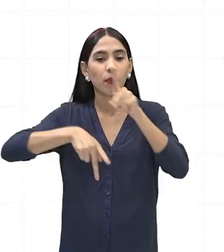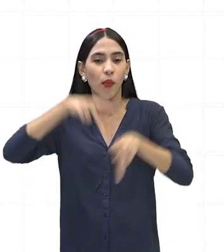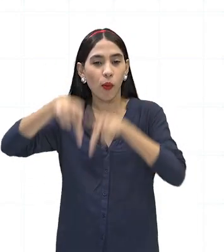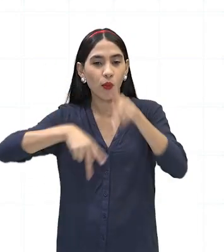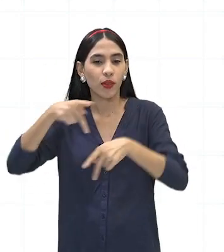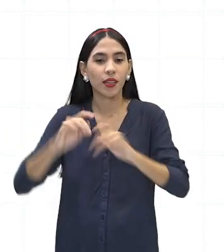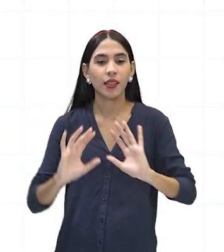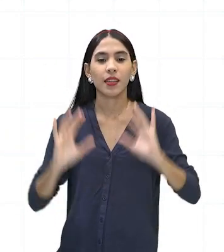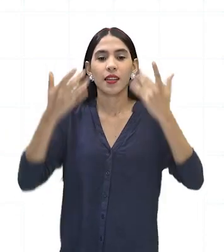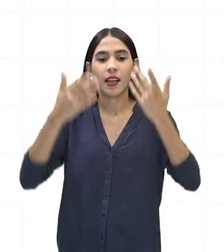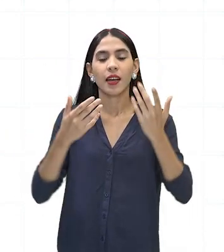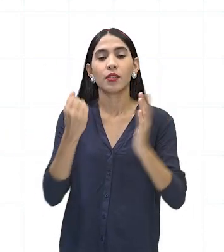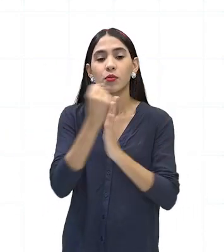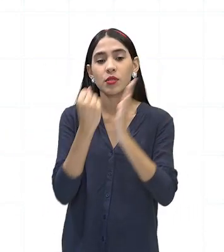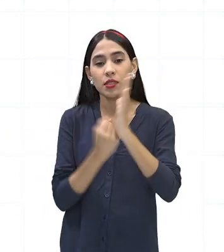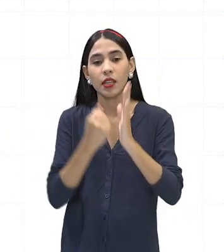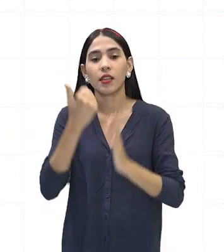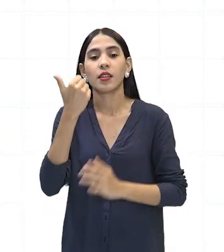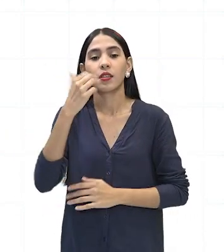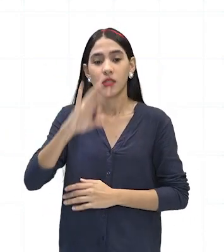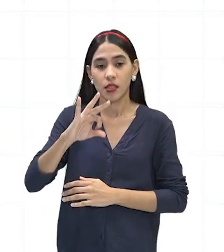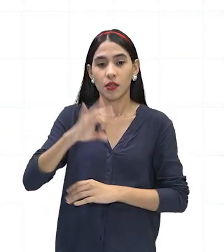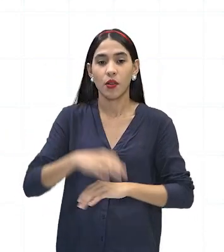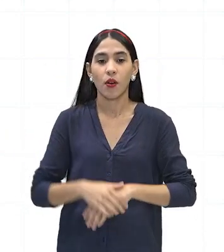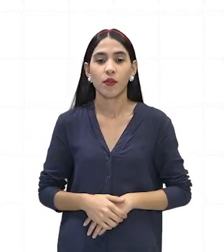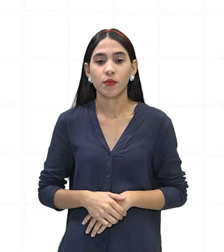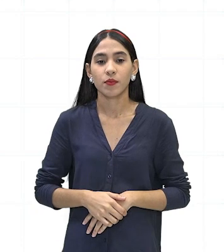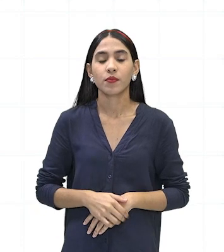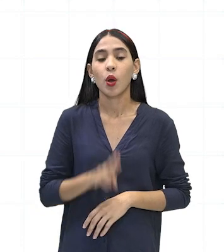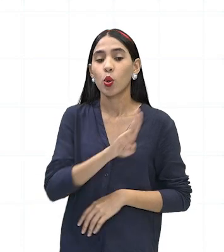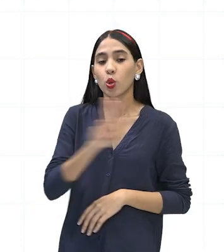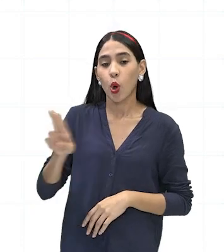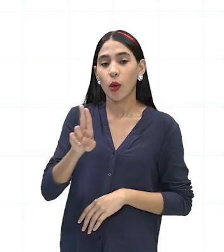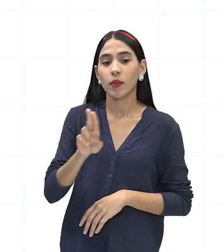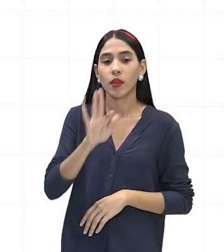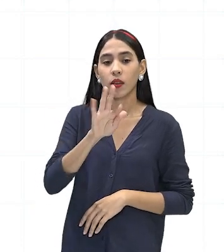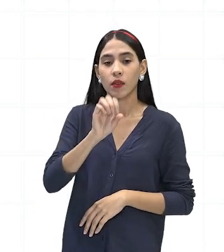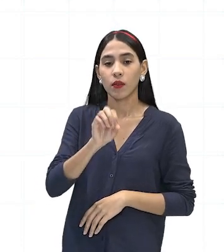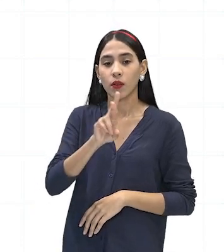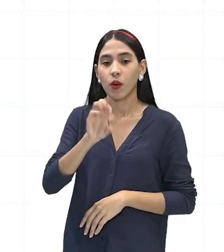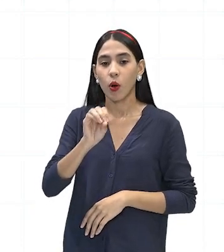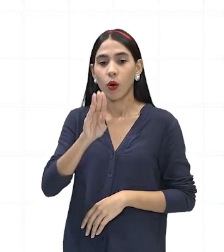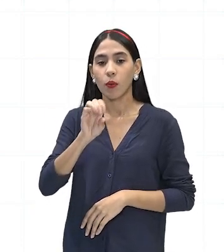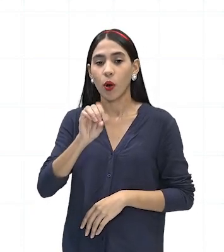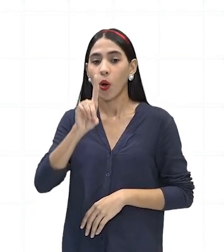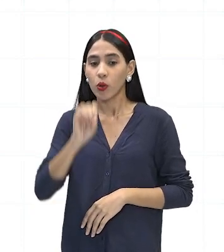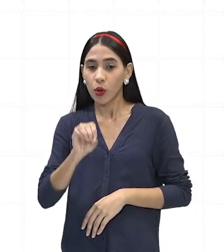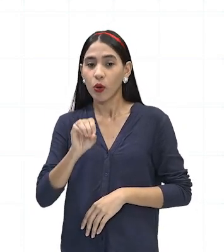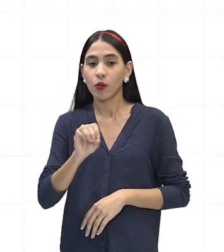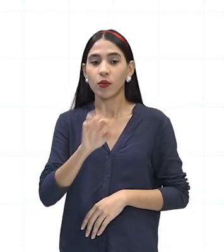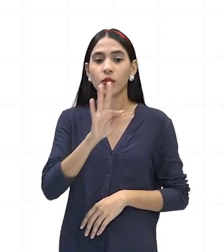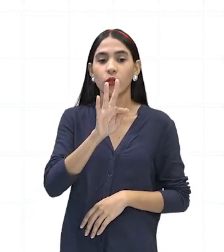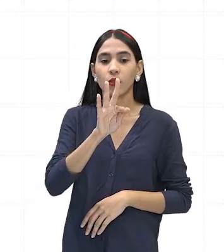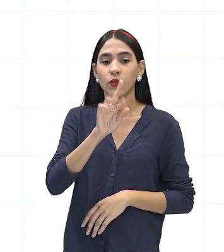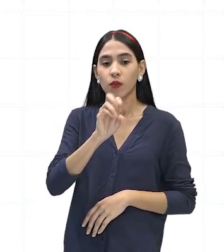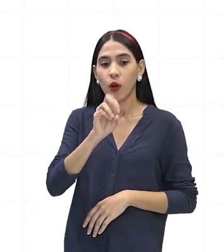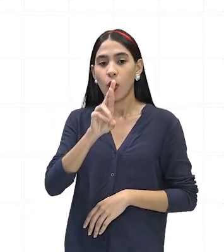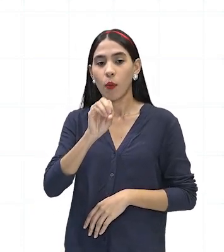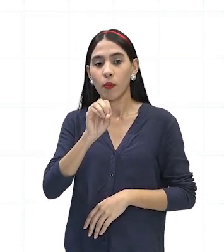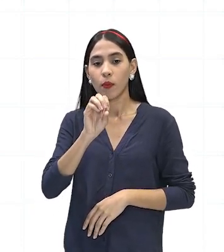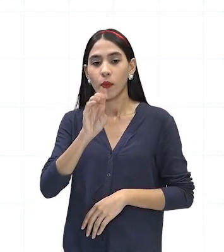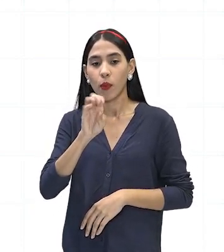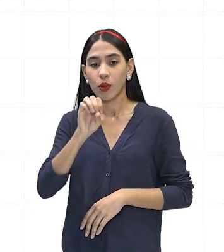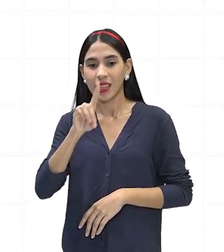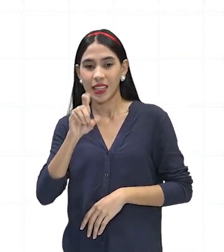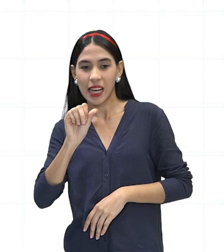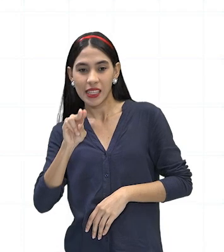eram realizados no final do século XIX e eram chamados de forrobodó, forrobodança ou